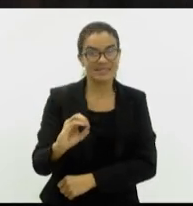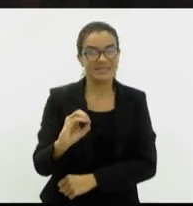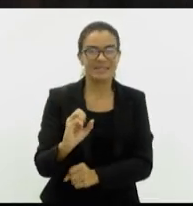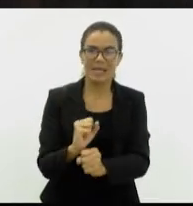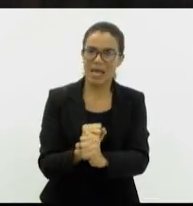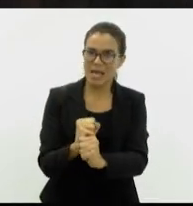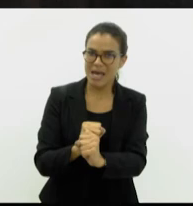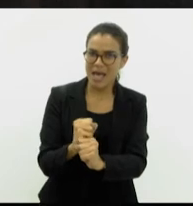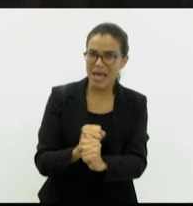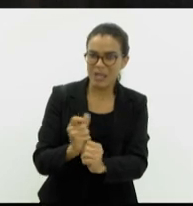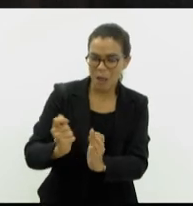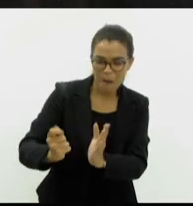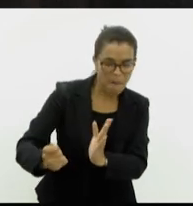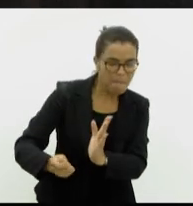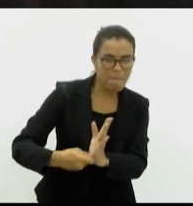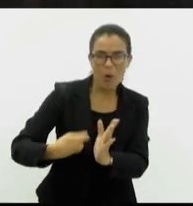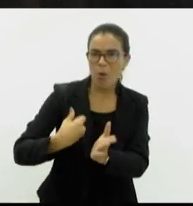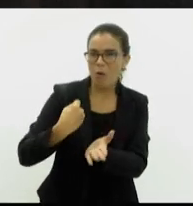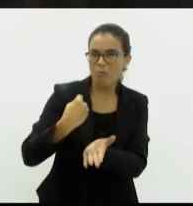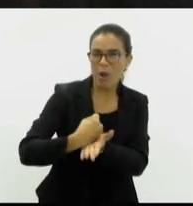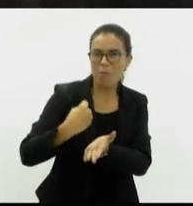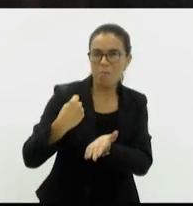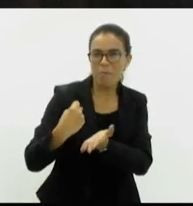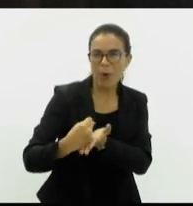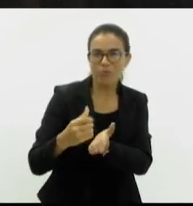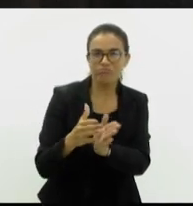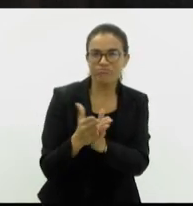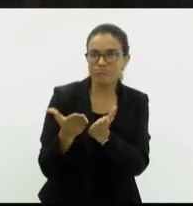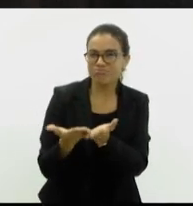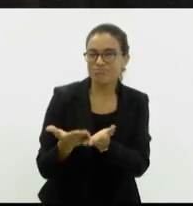carteira de trabalho assinada pela primeira vez